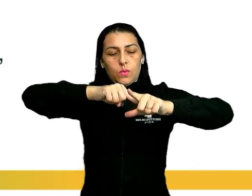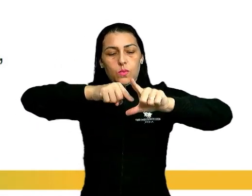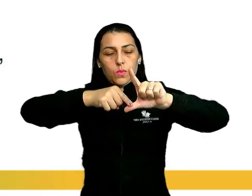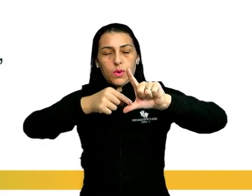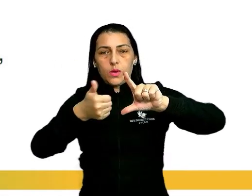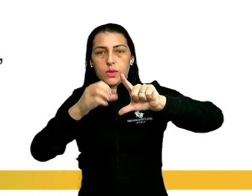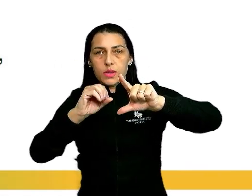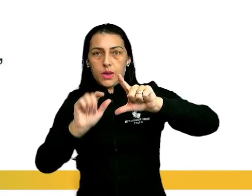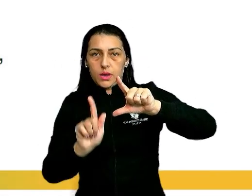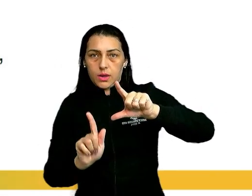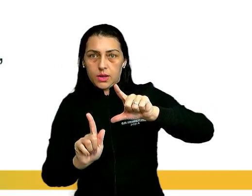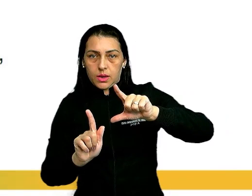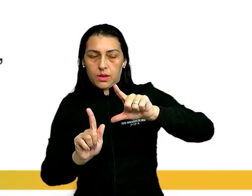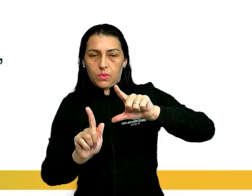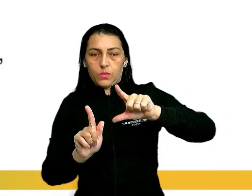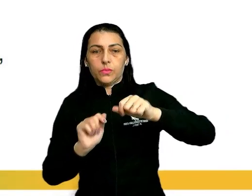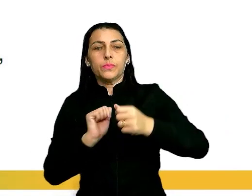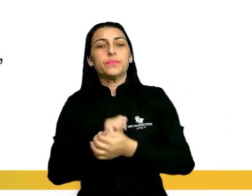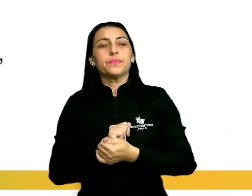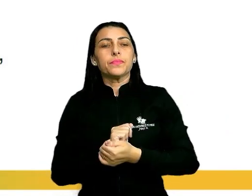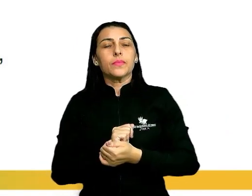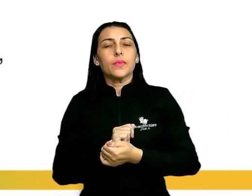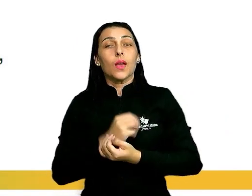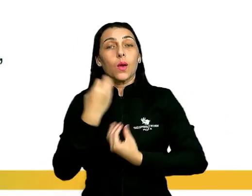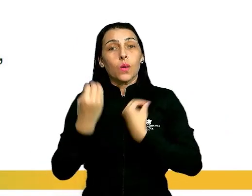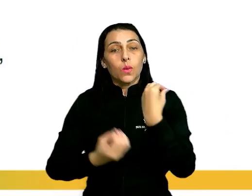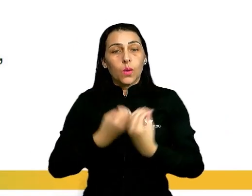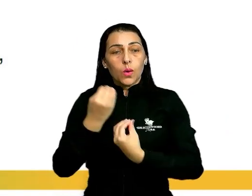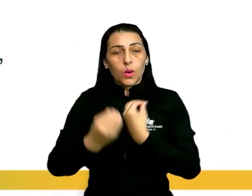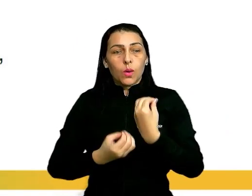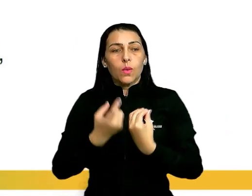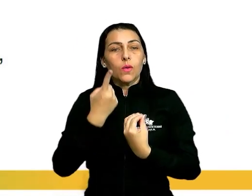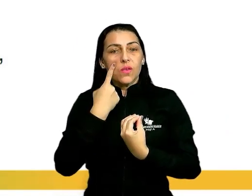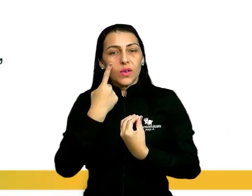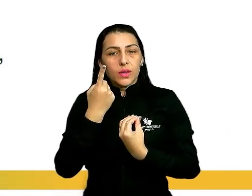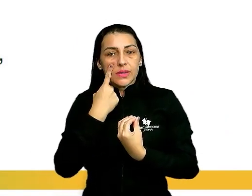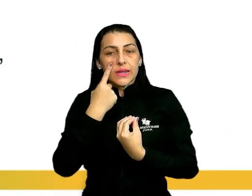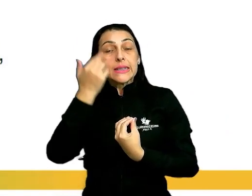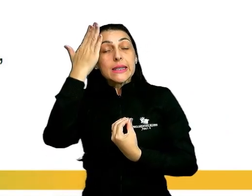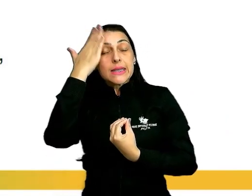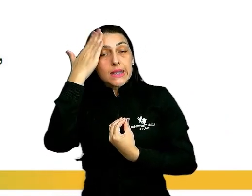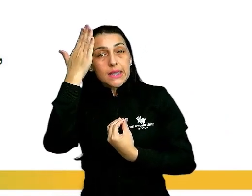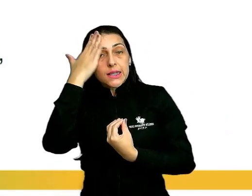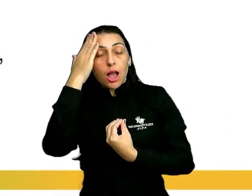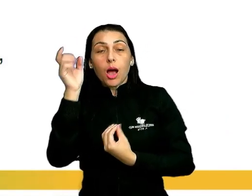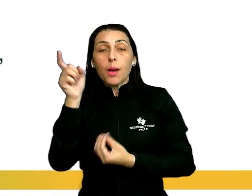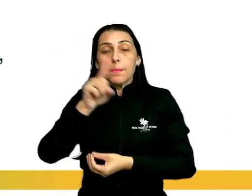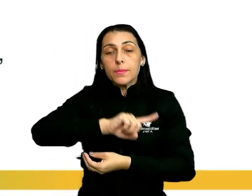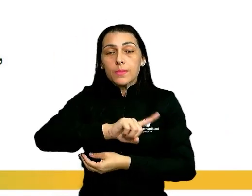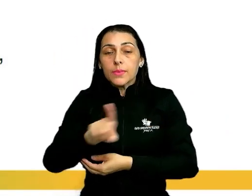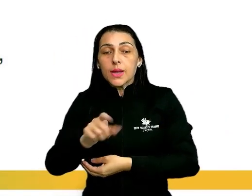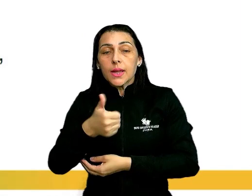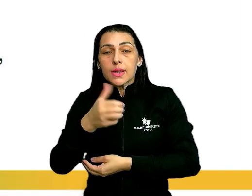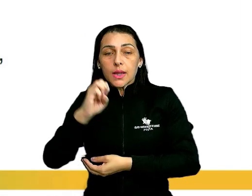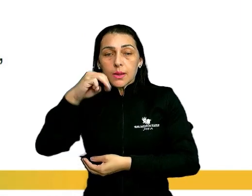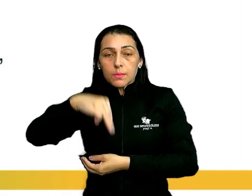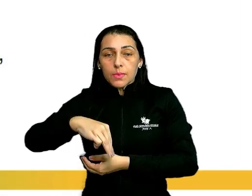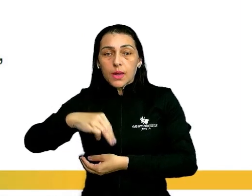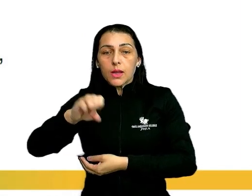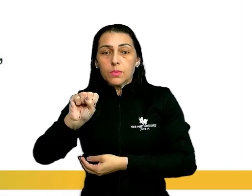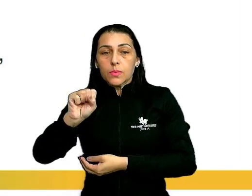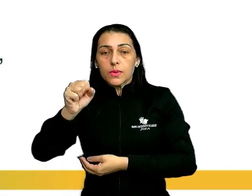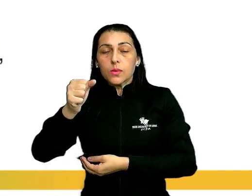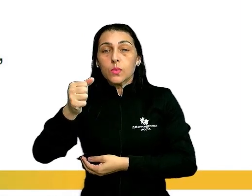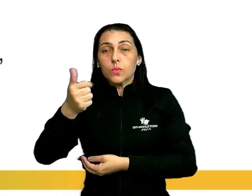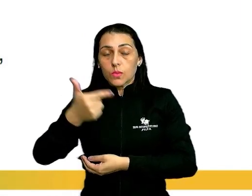10º com a horizontal como esquematizado na figura sabse que a aceleração da gravidade é 10 m/s